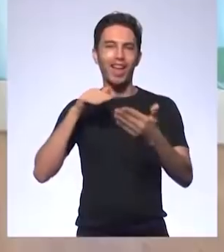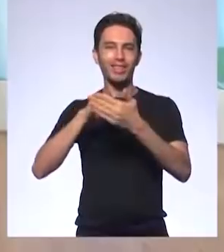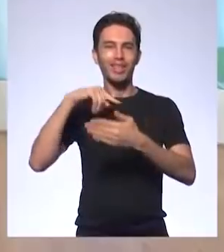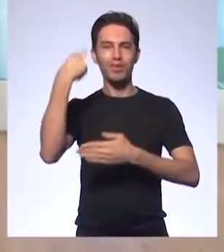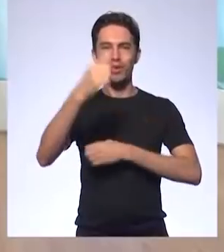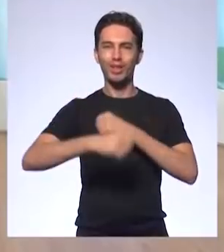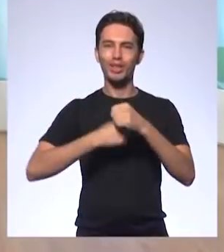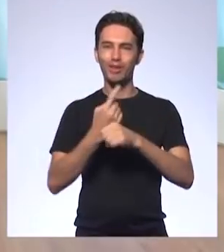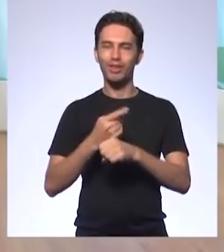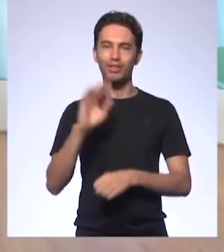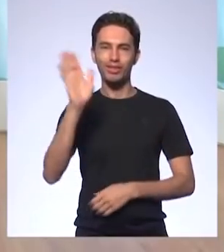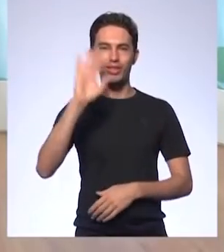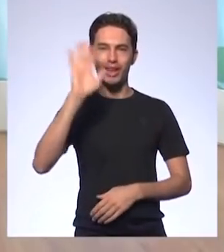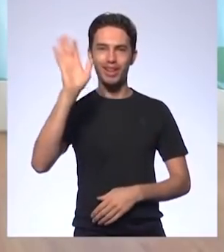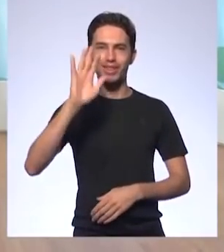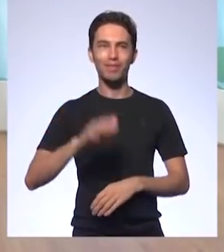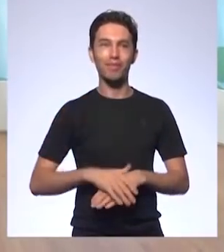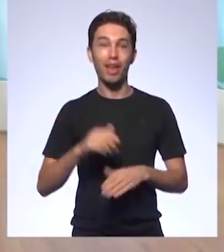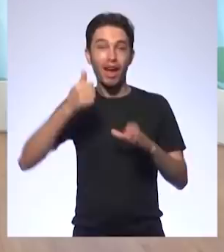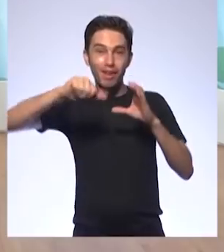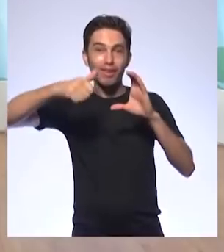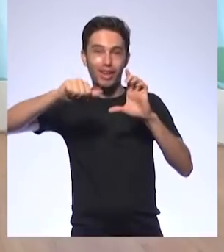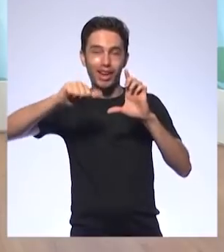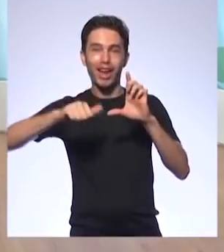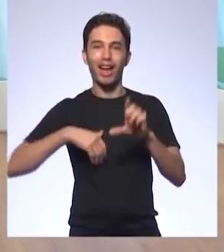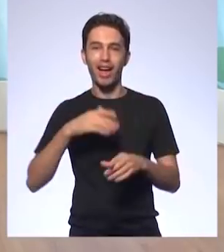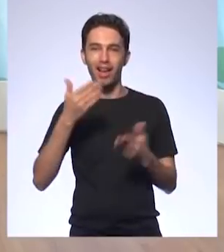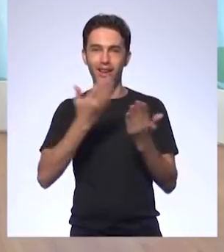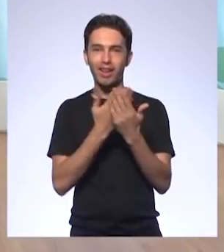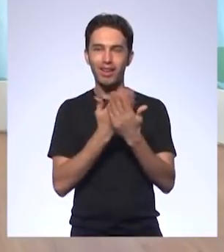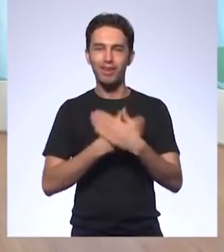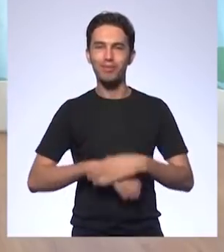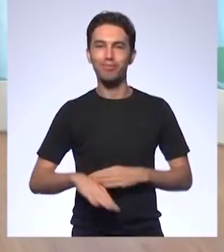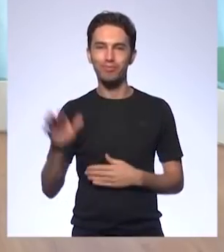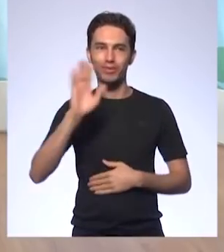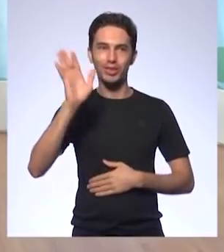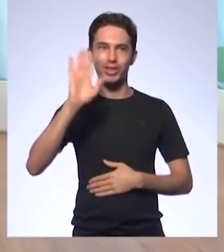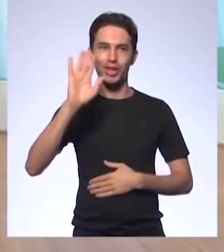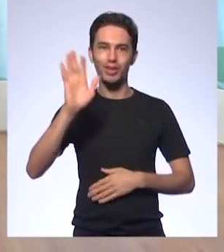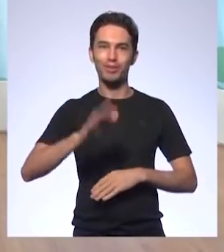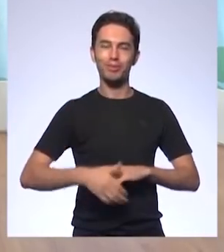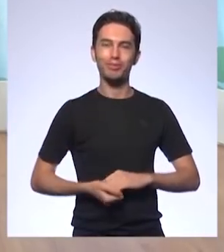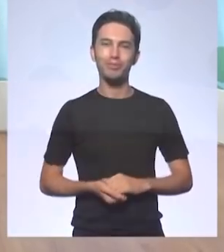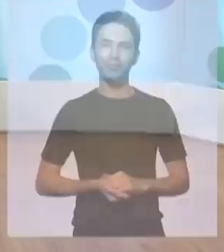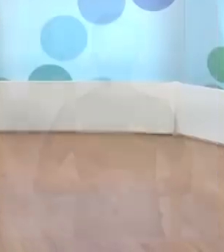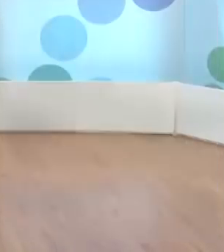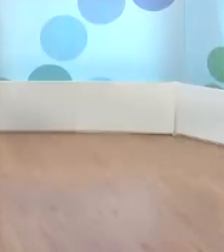vem. Tchau, tchau. Avaliem a aula. Tchau, tchau, gente.